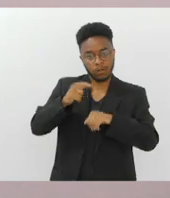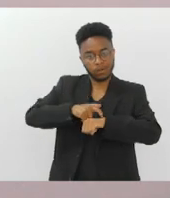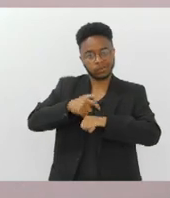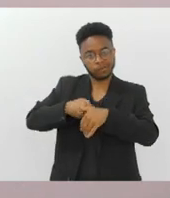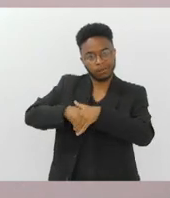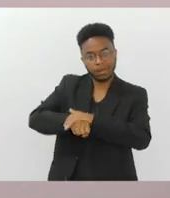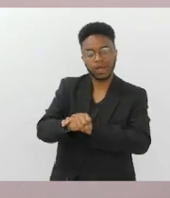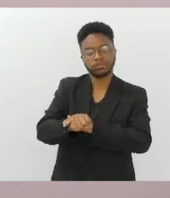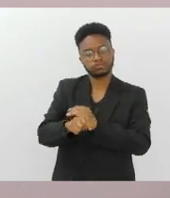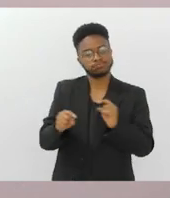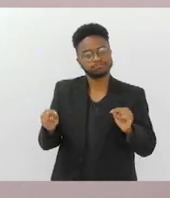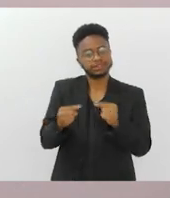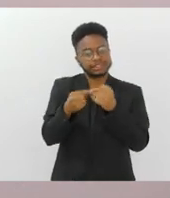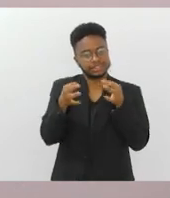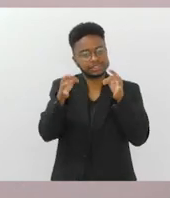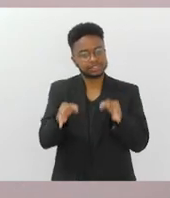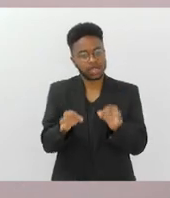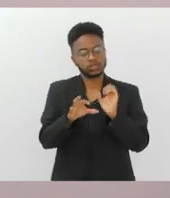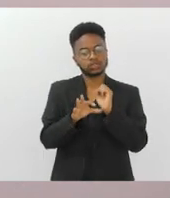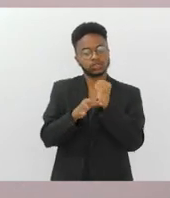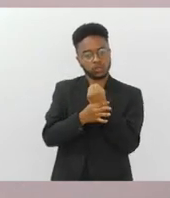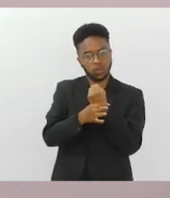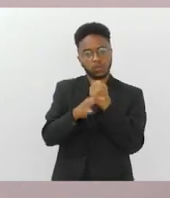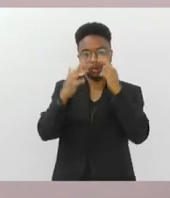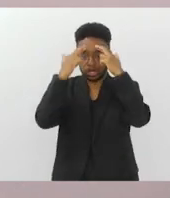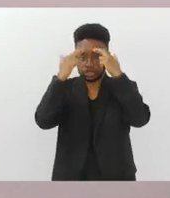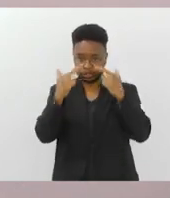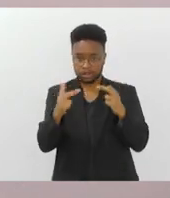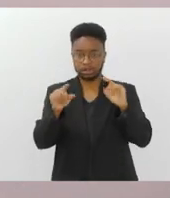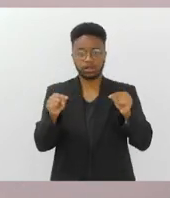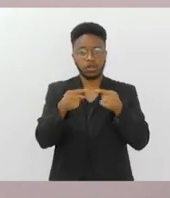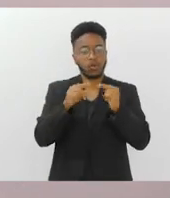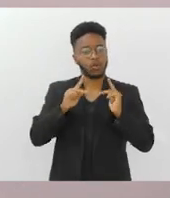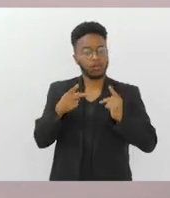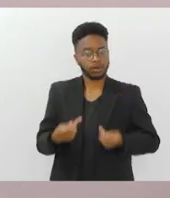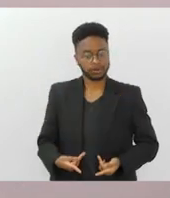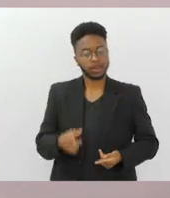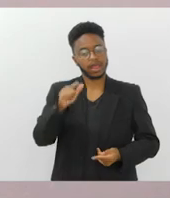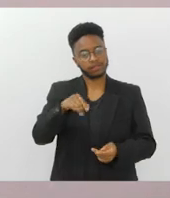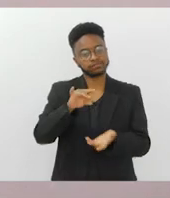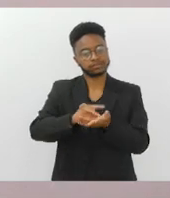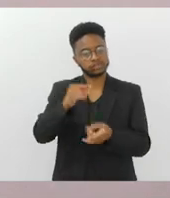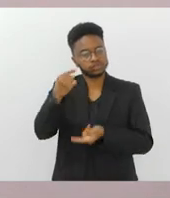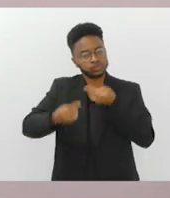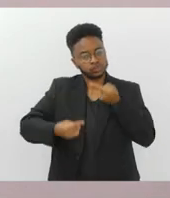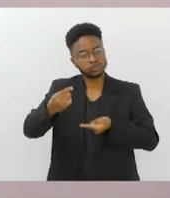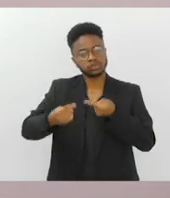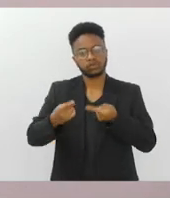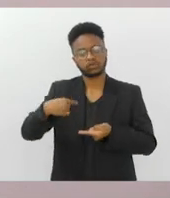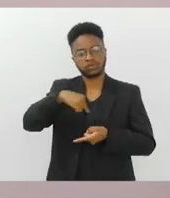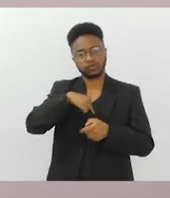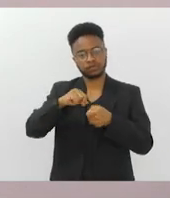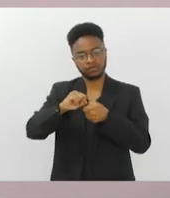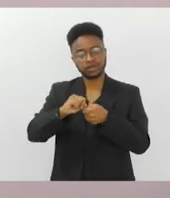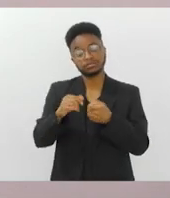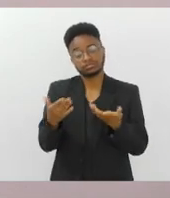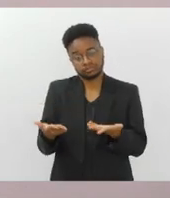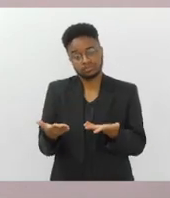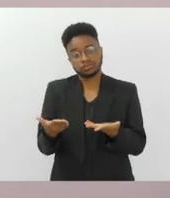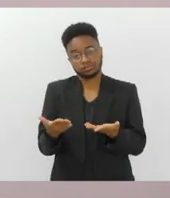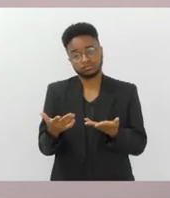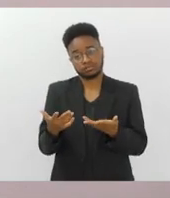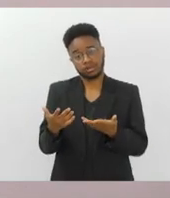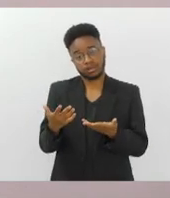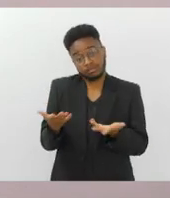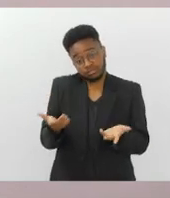adequado, seguro, respeitoso, humanizado. Enfim, esse é um debate que a gente traz e não seria diferente eu,